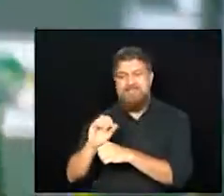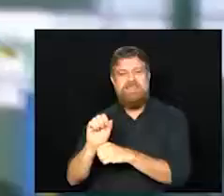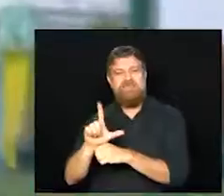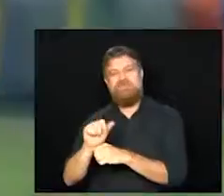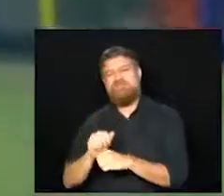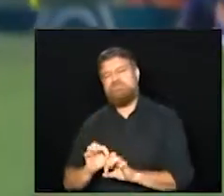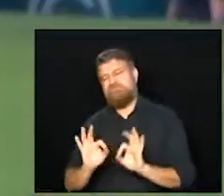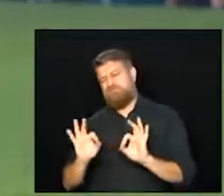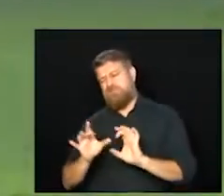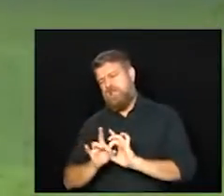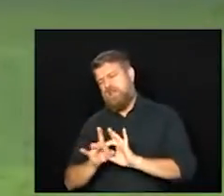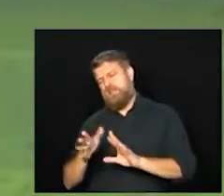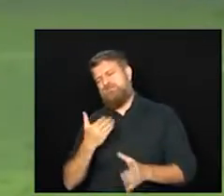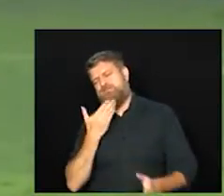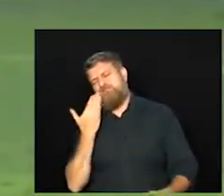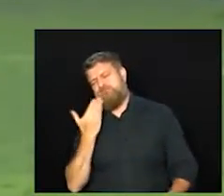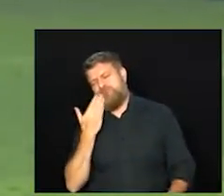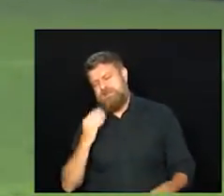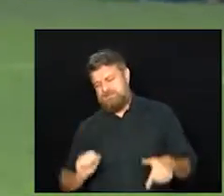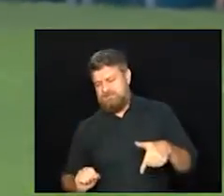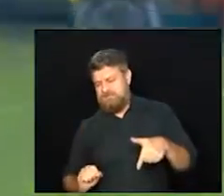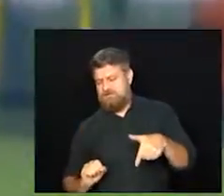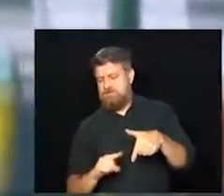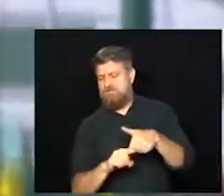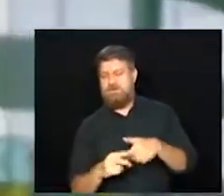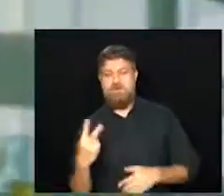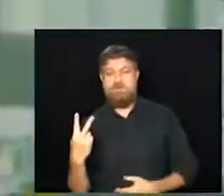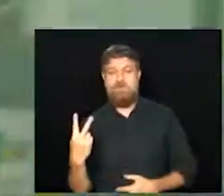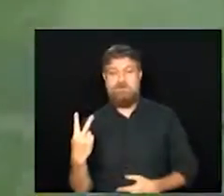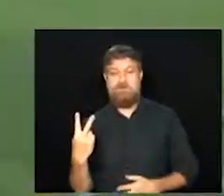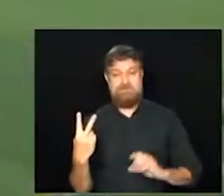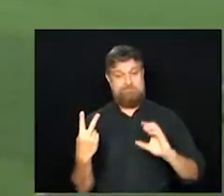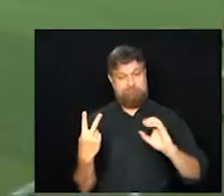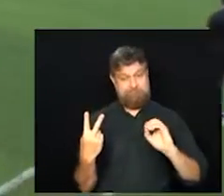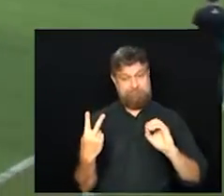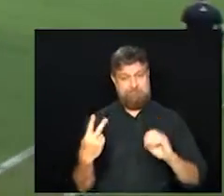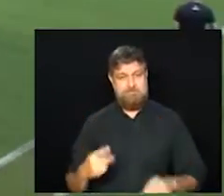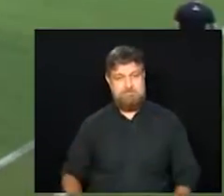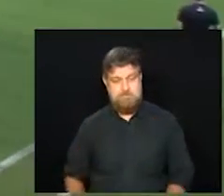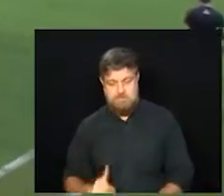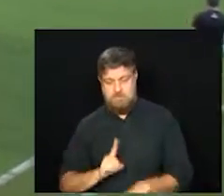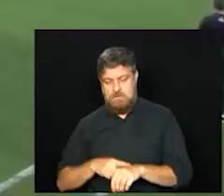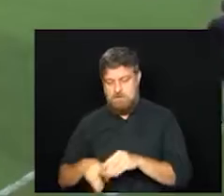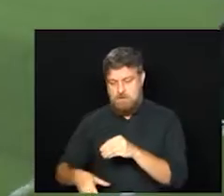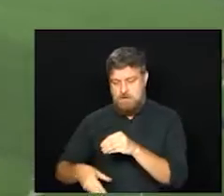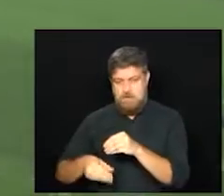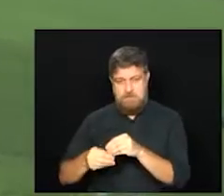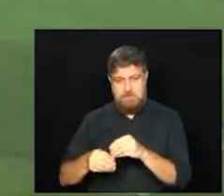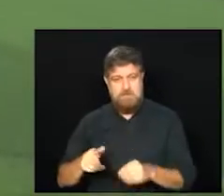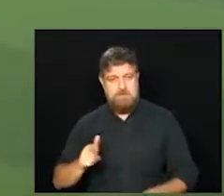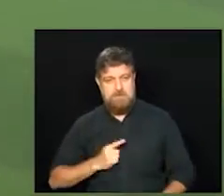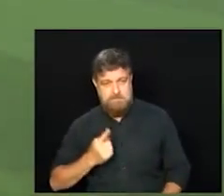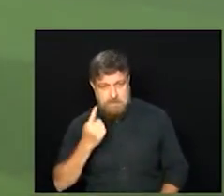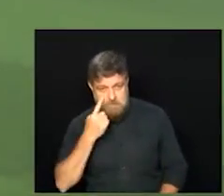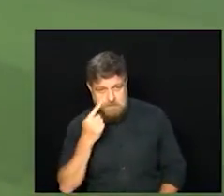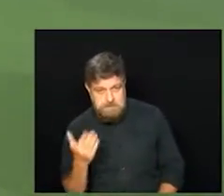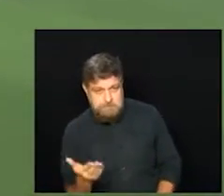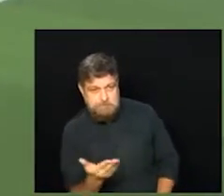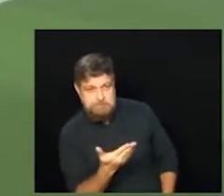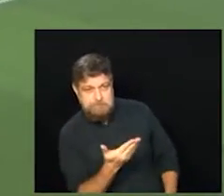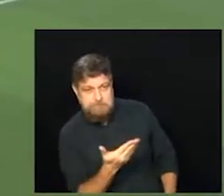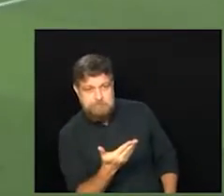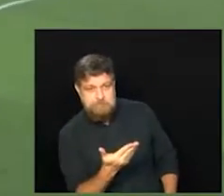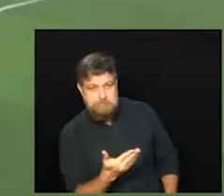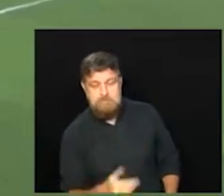marcação, fácil, completou. 2-0. Nos acréscimos, Pablo cruzou e Júlio